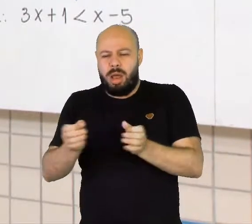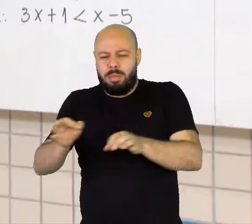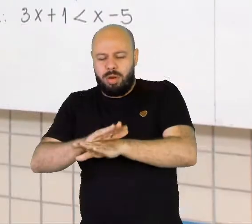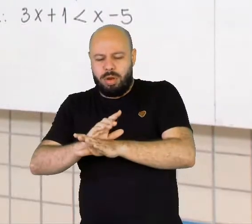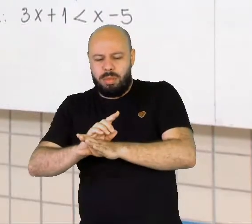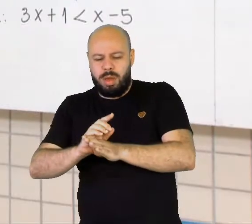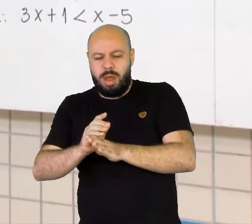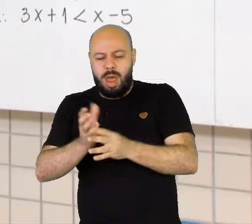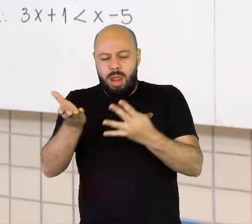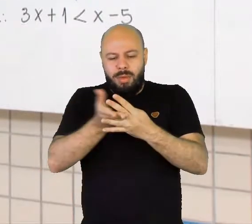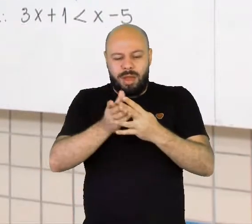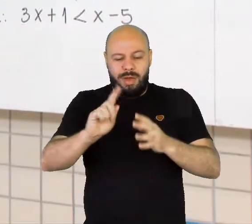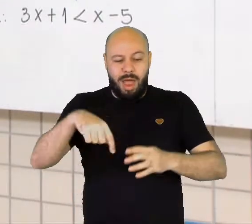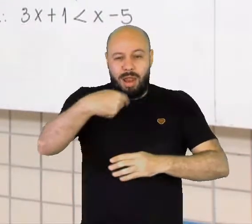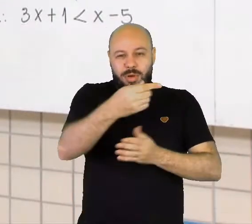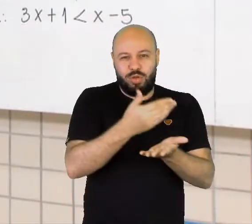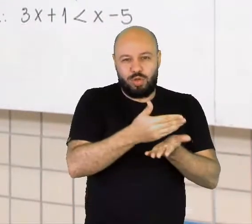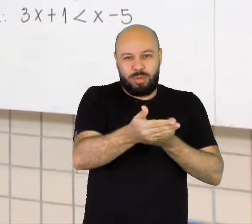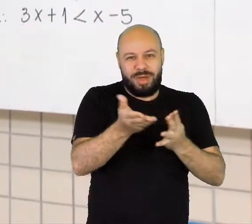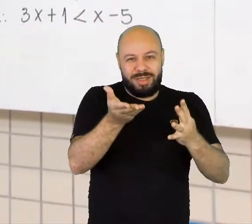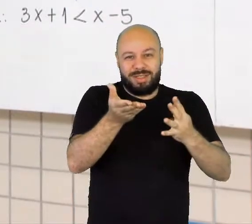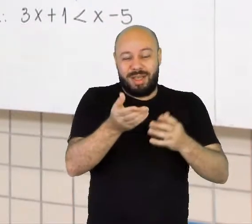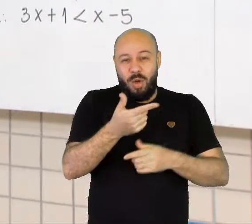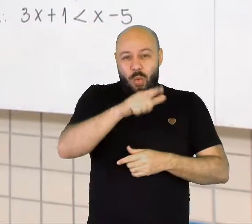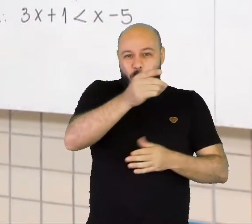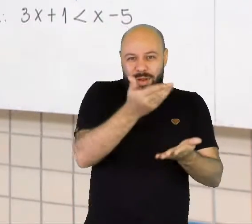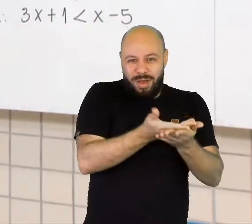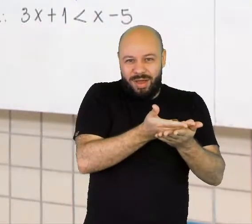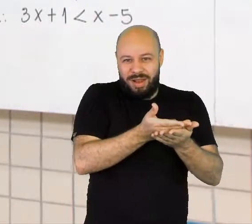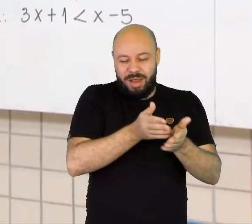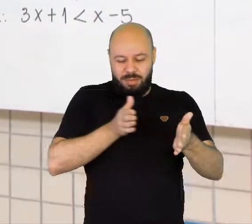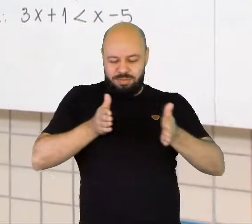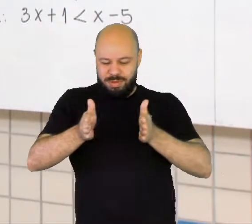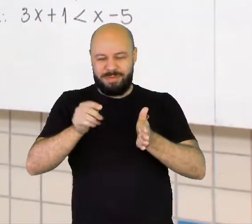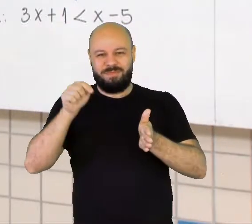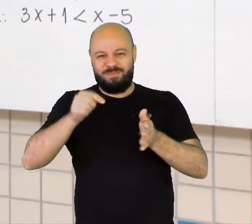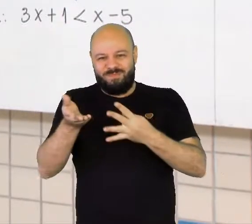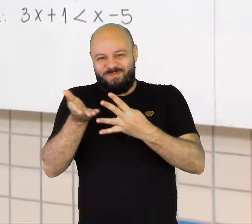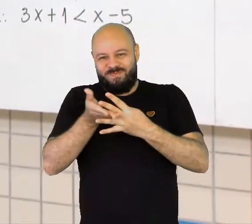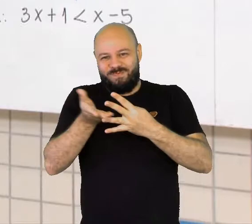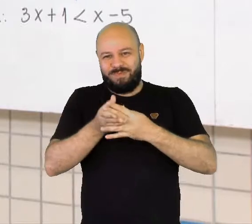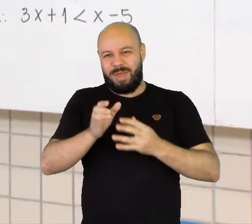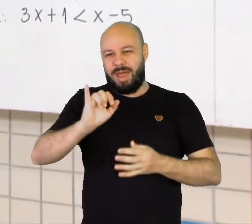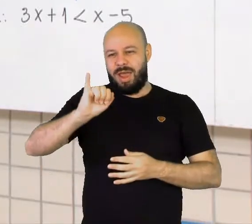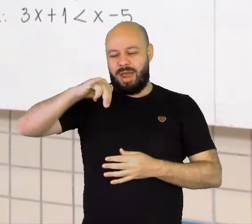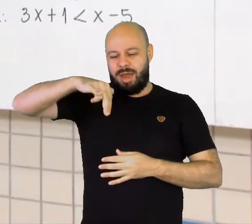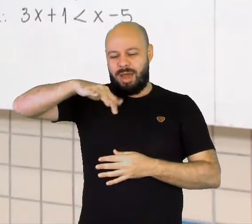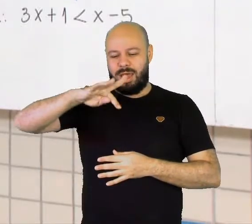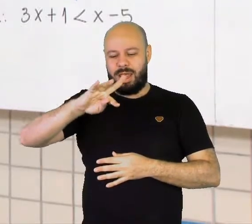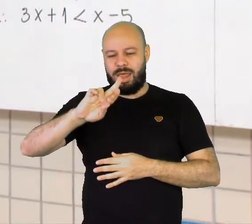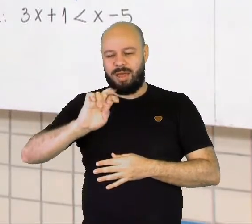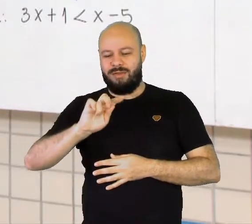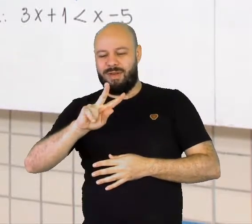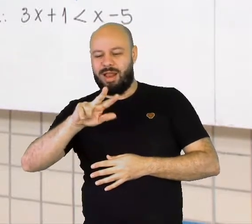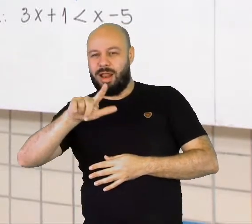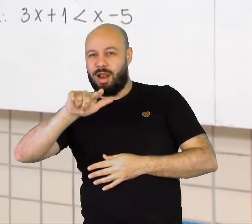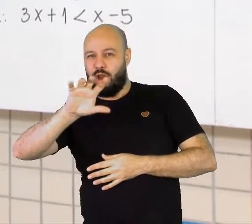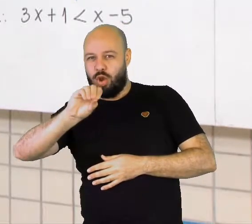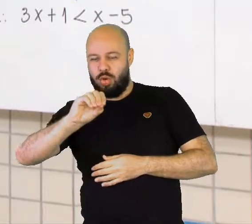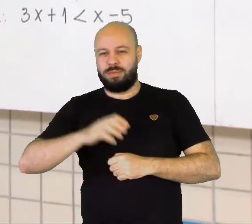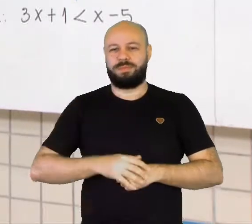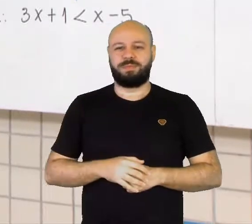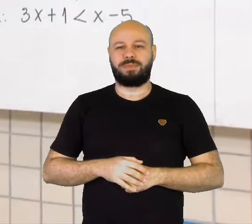aula, não tem um intervalo, não tem um período de tempo? É isso que é um intervalo, pessoal. Ó, igual aqui, esse nosso intervalo